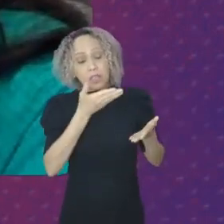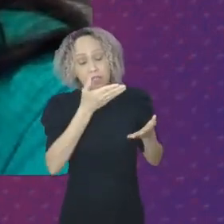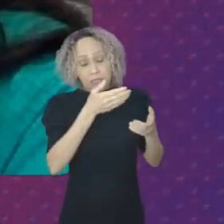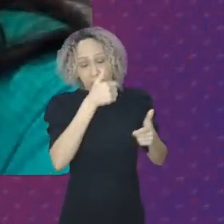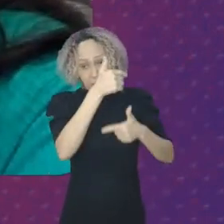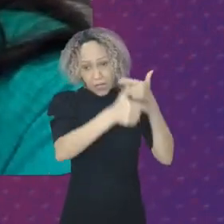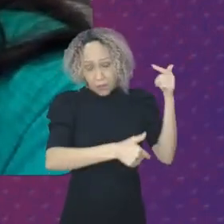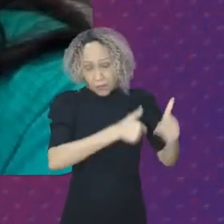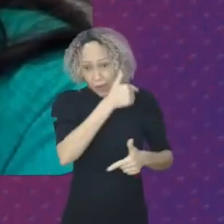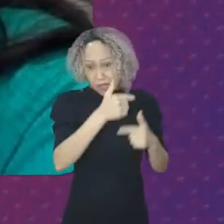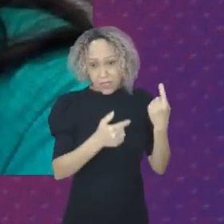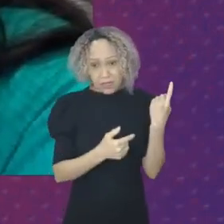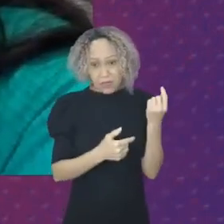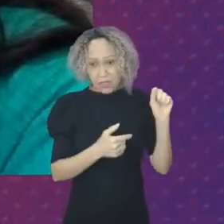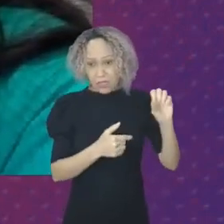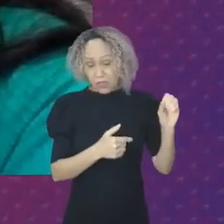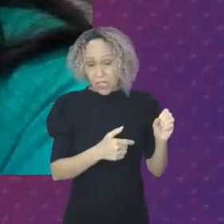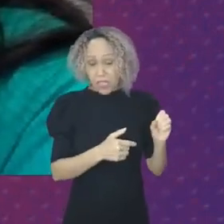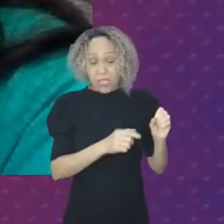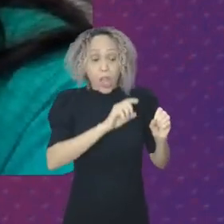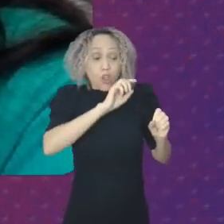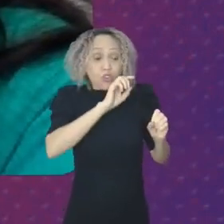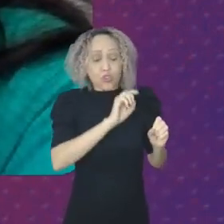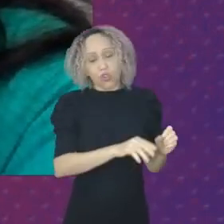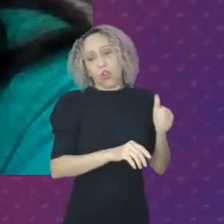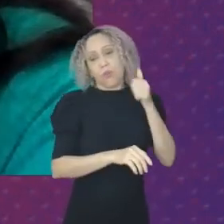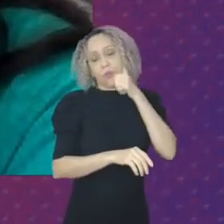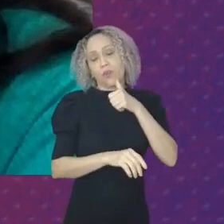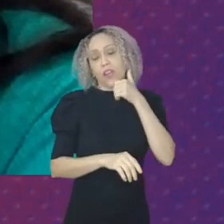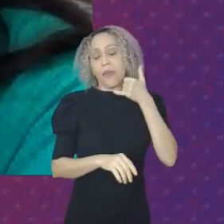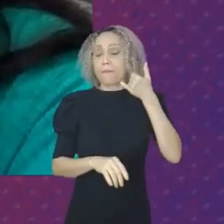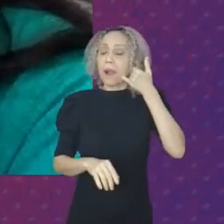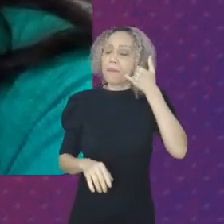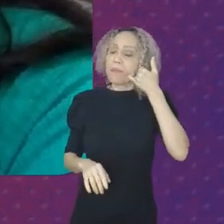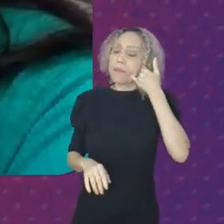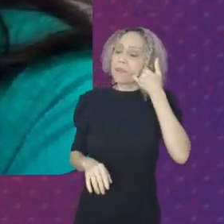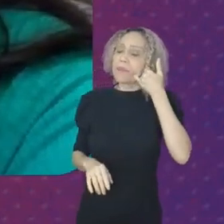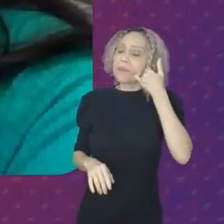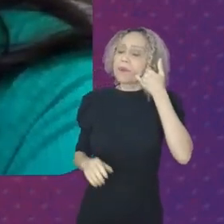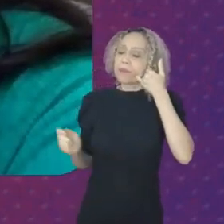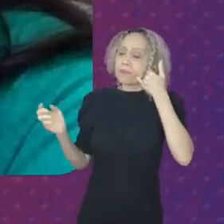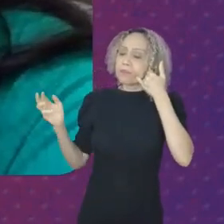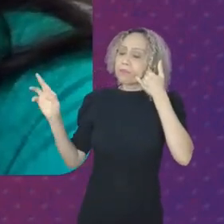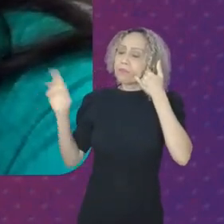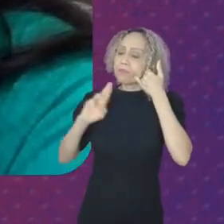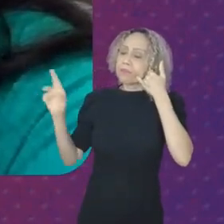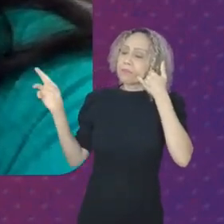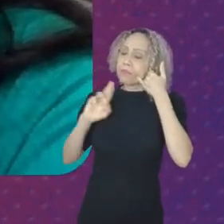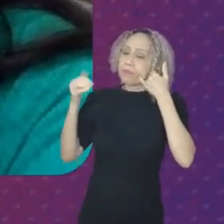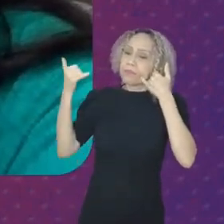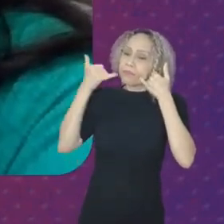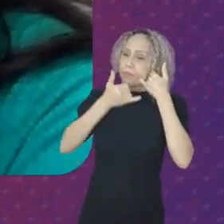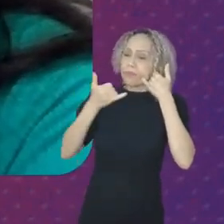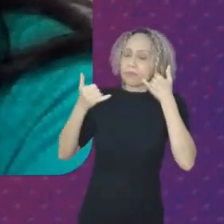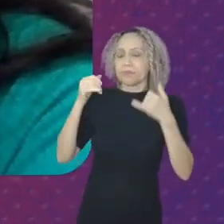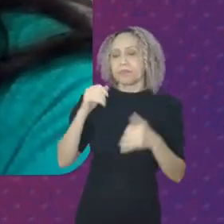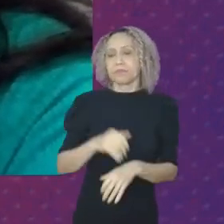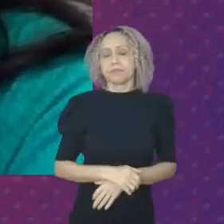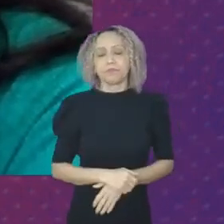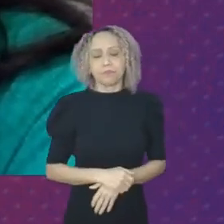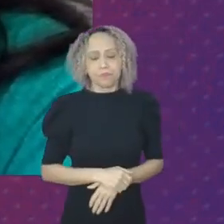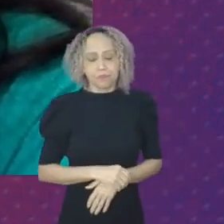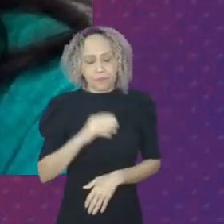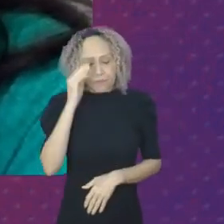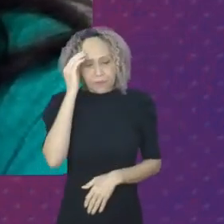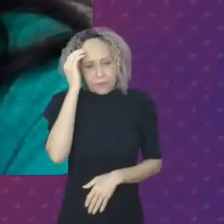Existe também a questão de um bloqueio do número, como eu falei anteriormente para vocês, desses números que